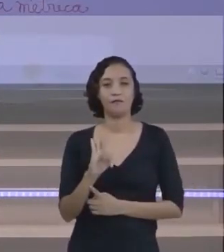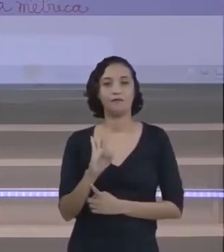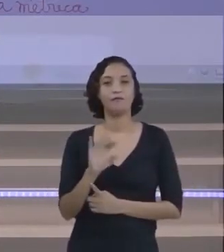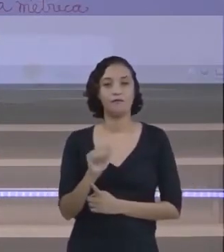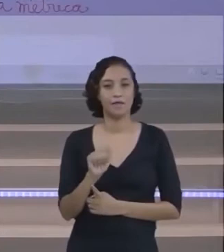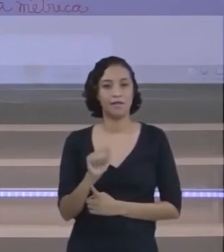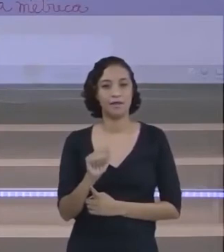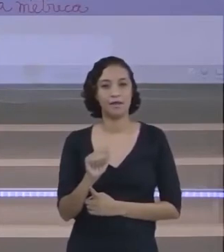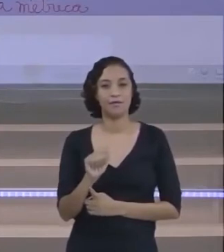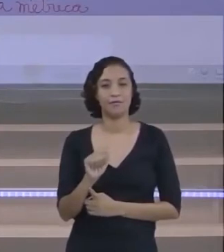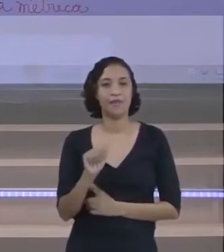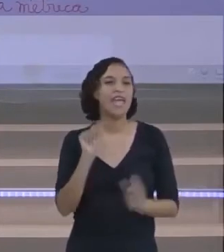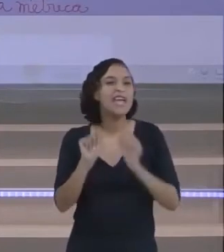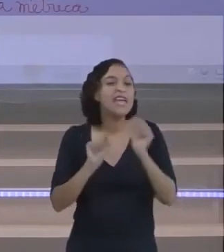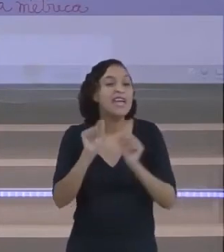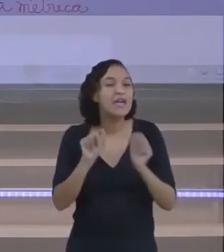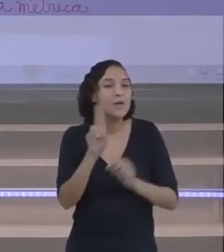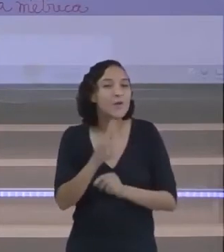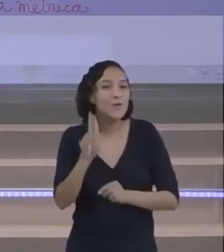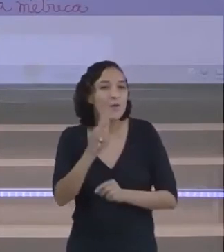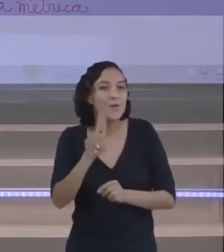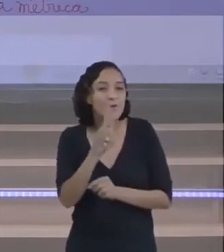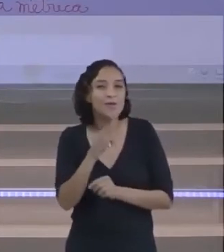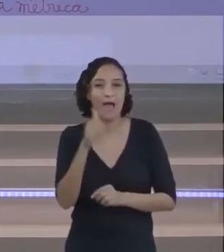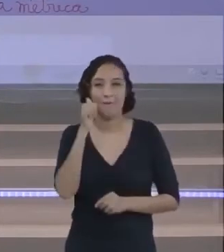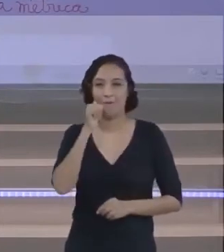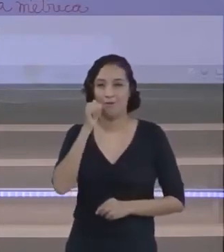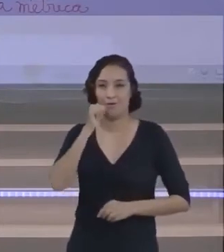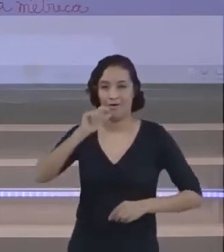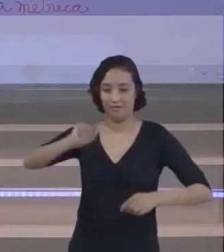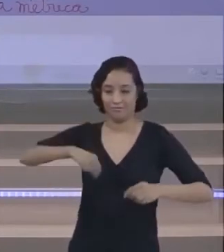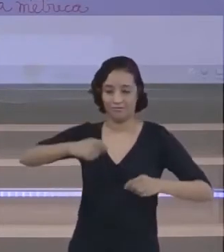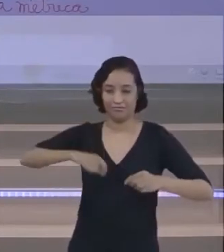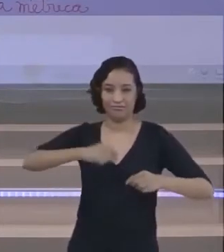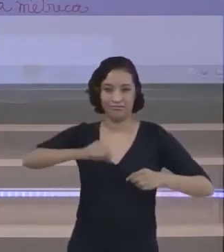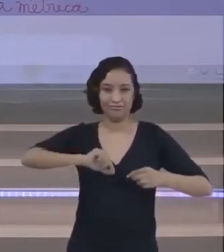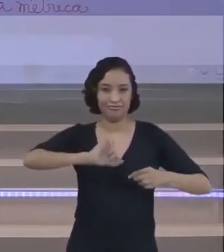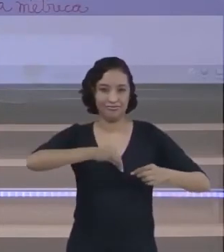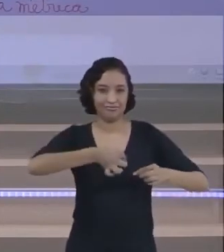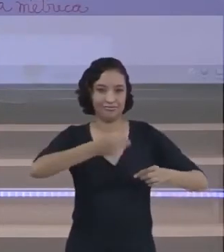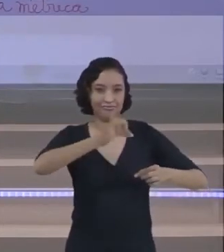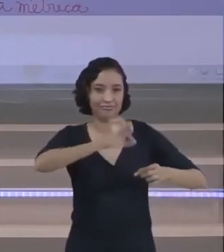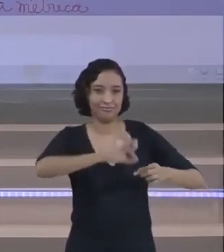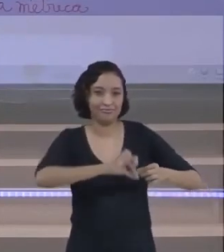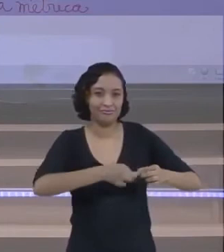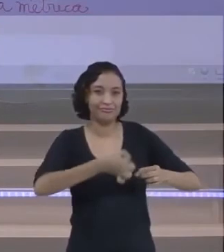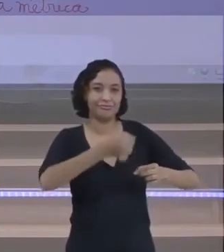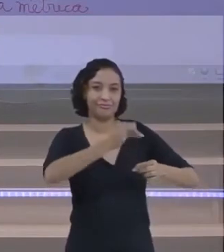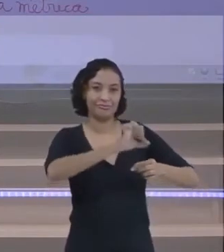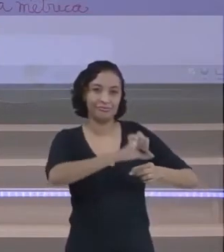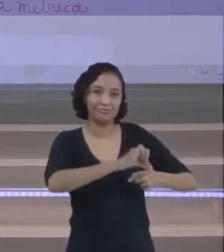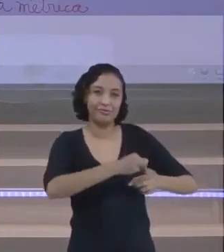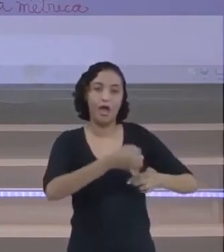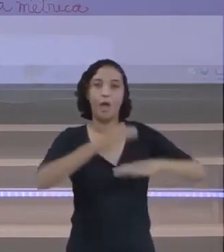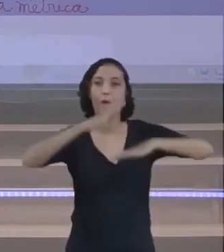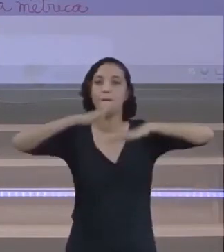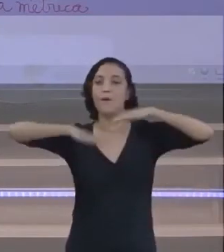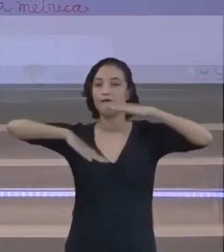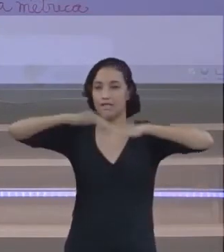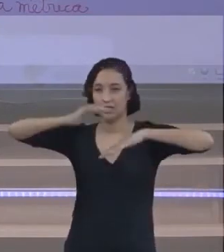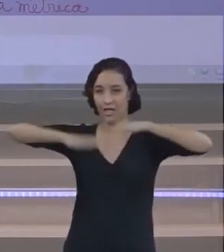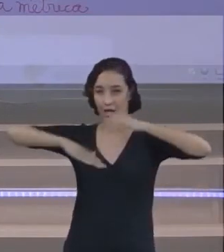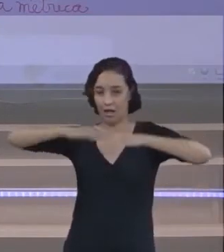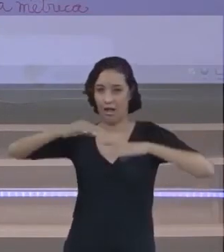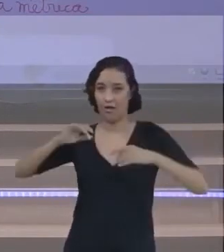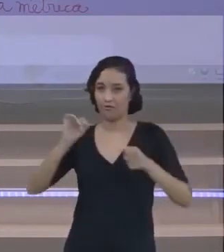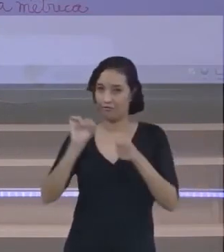Quem usa muito fita métrica? Costureira. Costureira usa muito, os alfaiates, eles vão medir, vão tirar